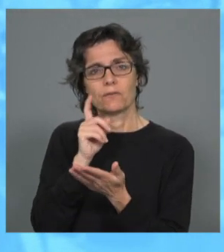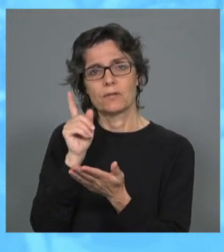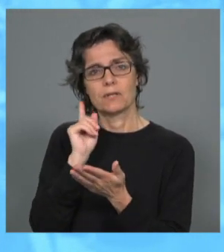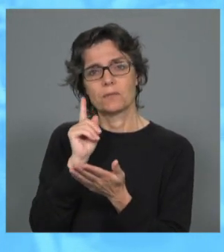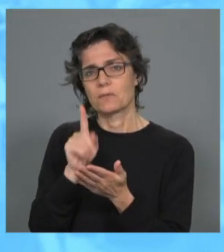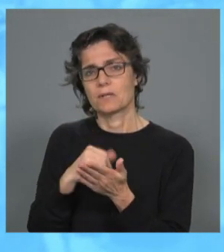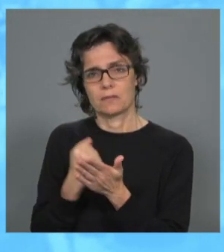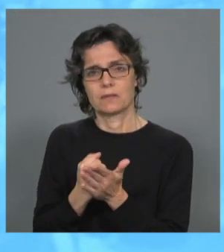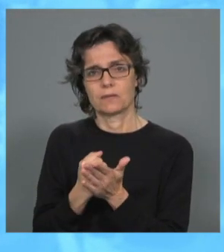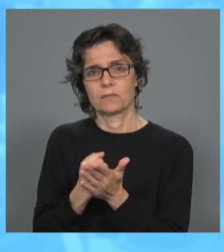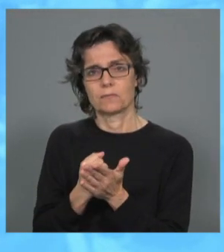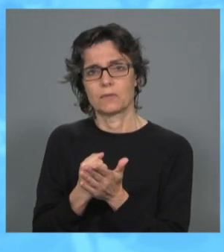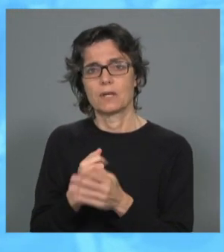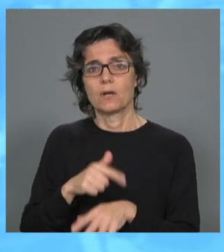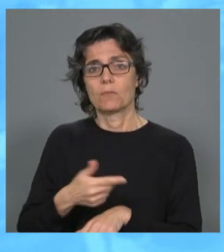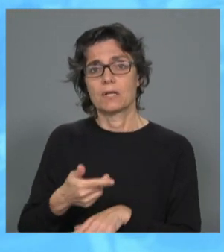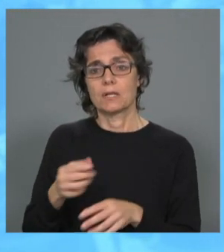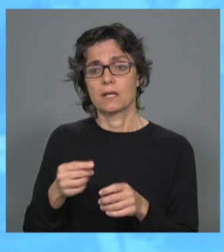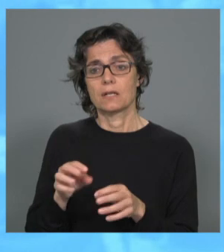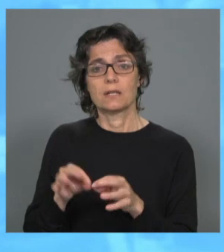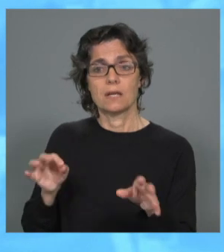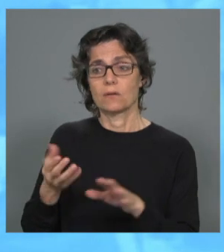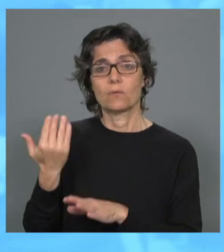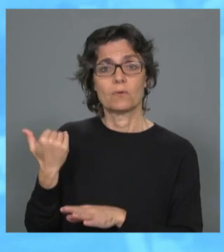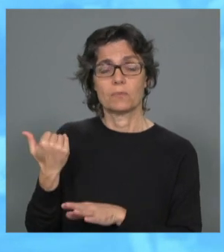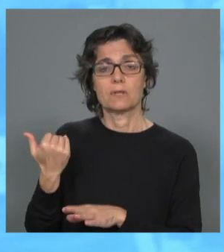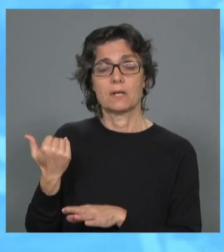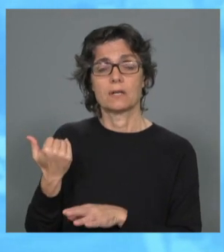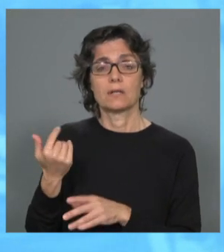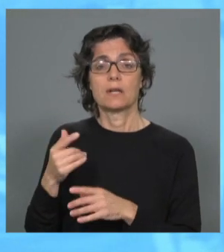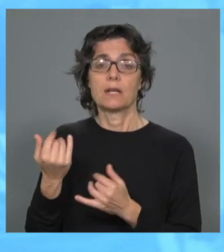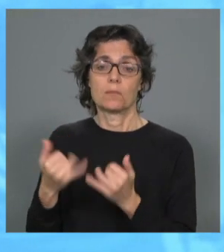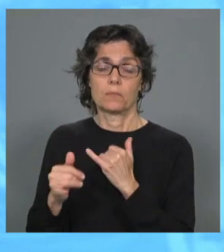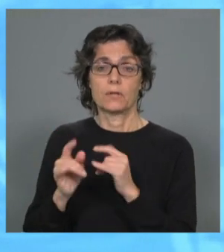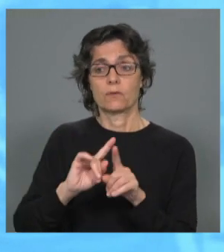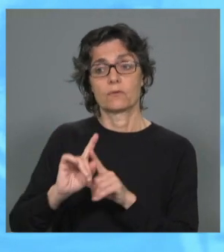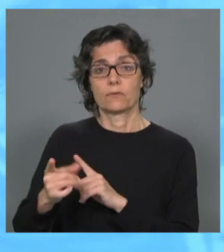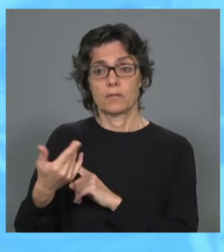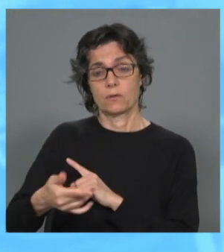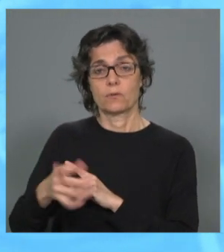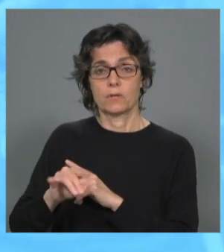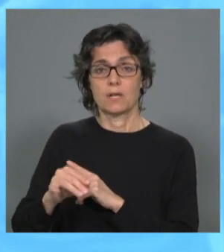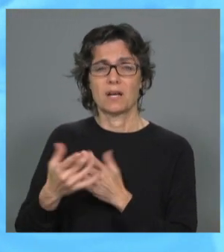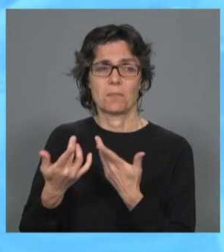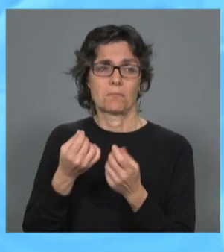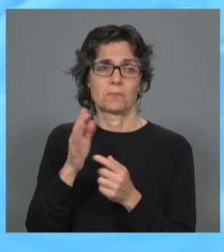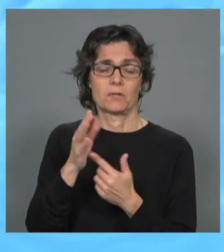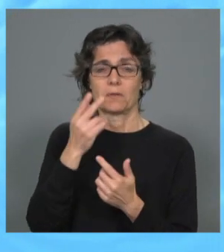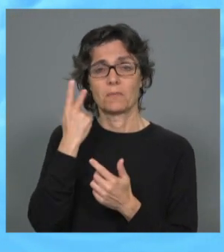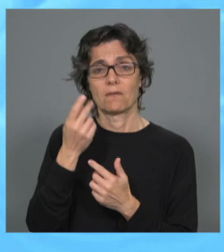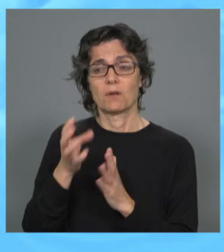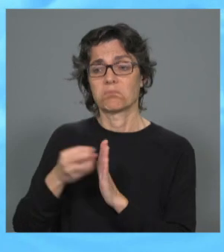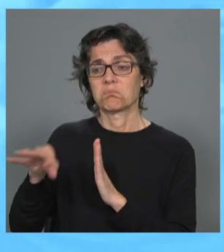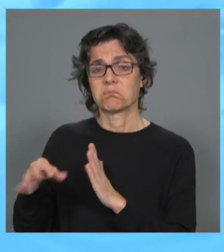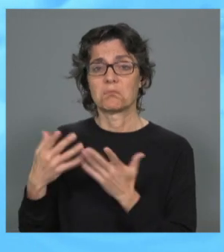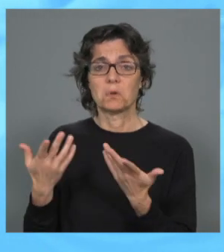temos-la hoje, e além agravada com muitas outras situações e atualmente onde a vida é descartada, onde a vida facilmente